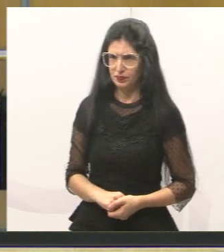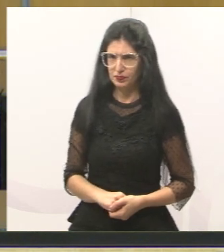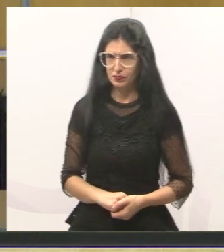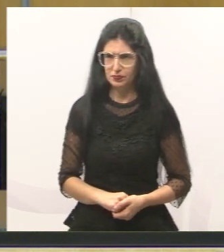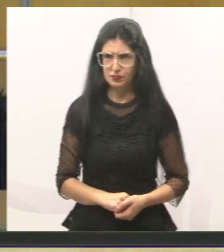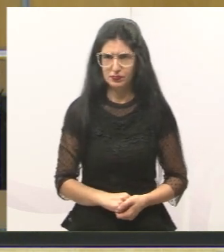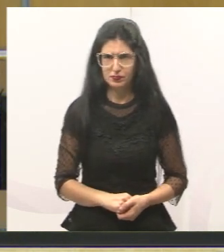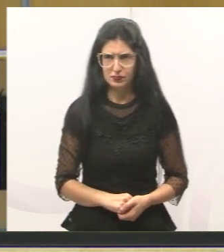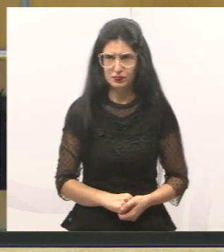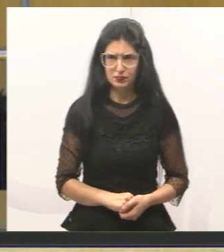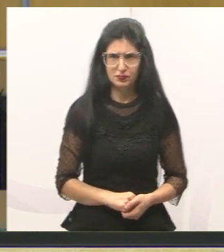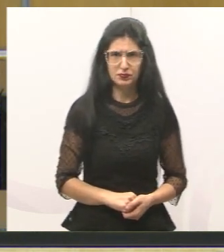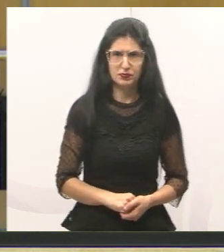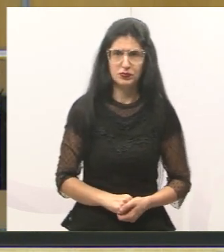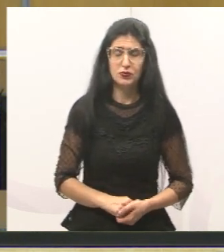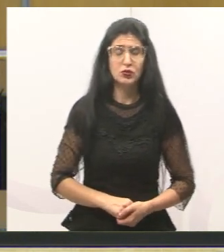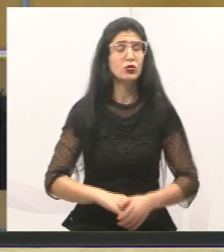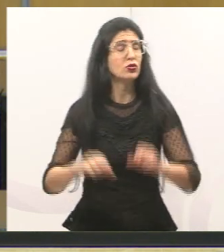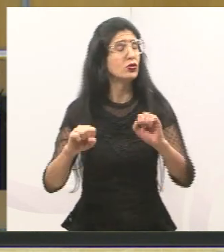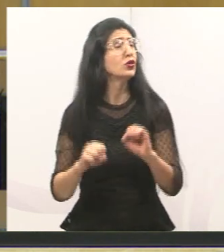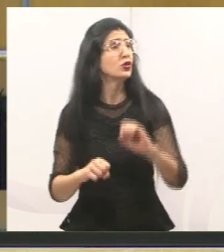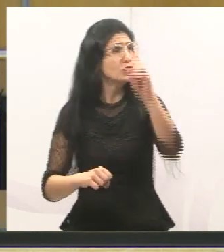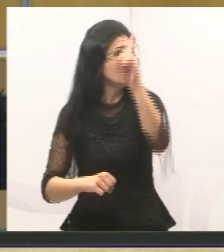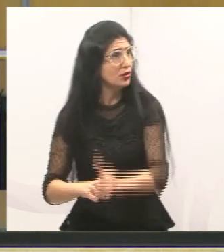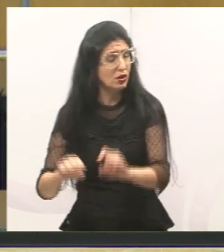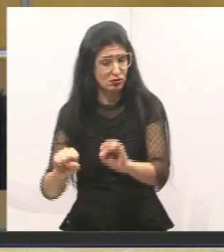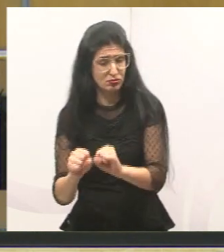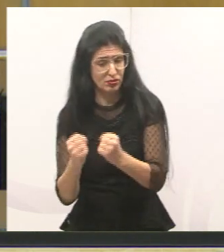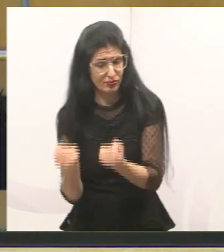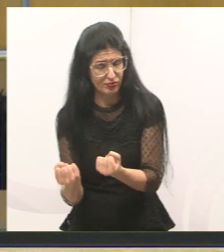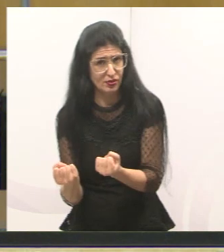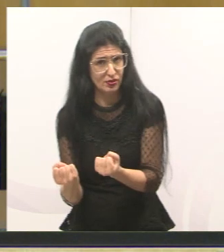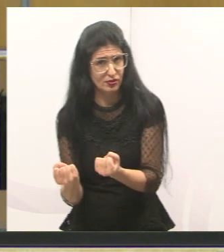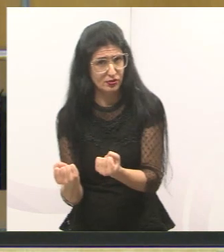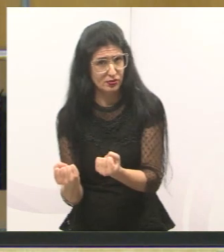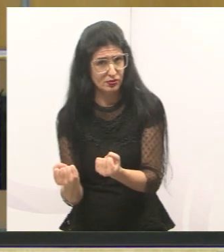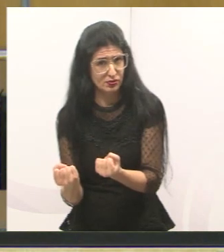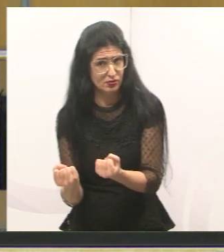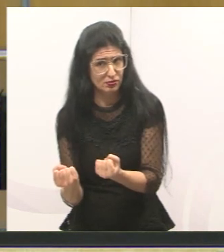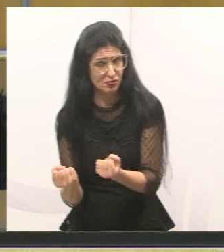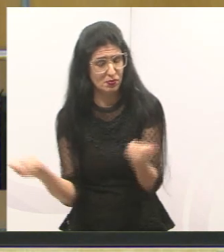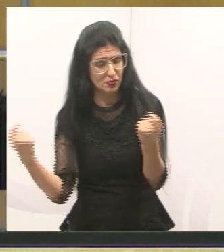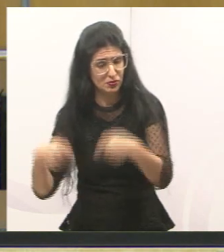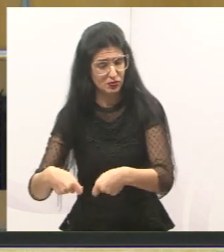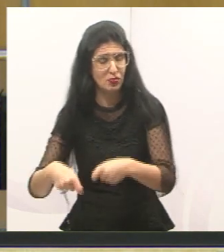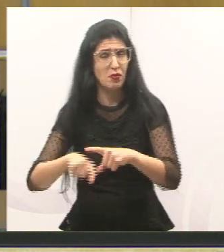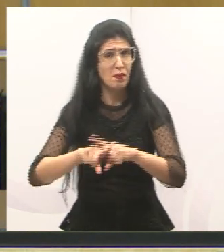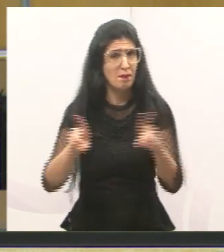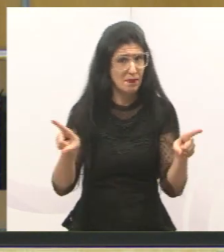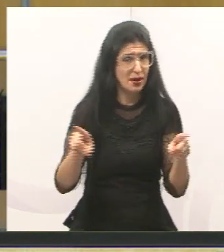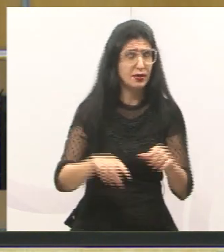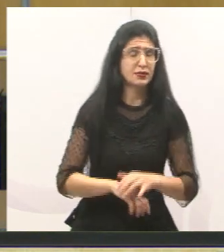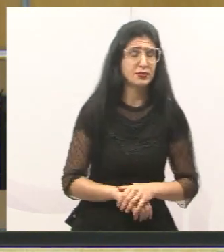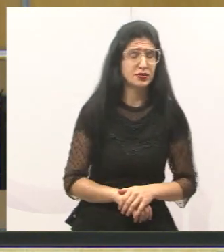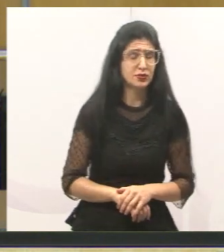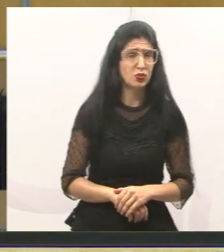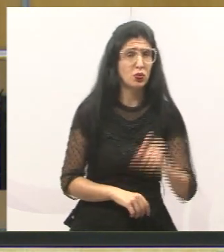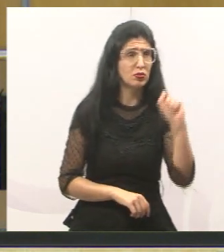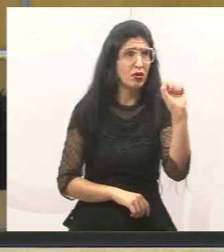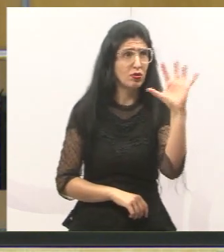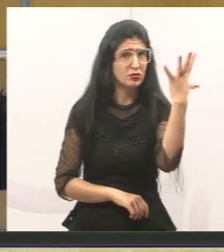o direito à ampla defesa. Nesse sentido, basta verificar que, em situações análogas ao presente caso,